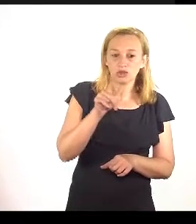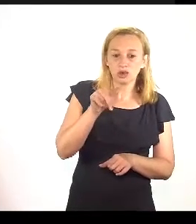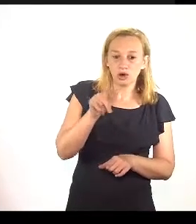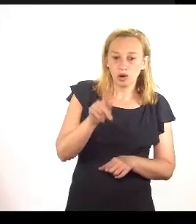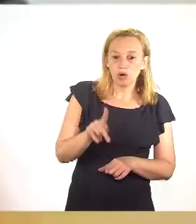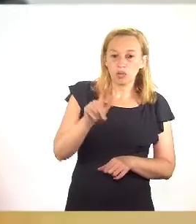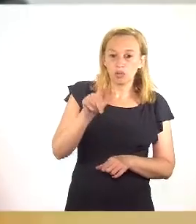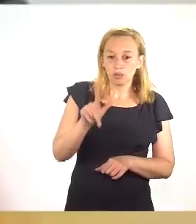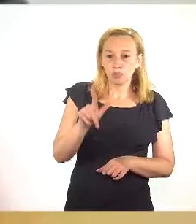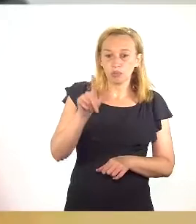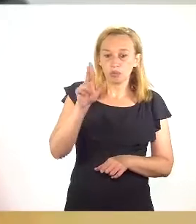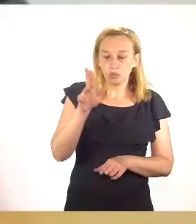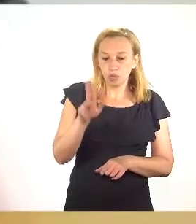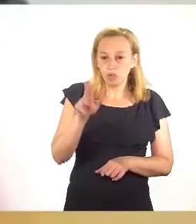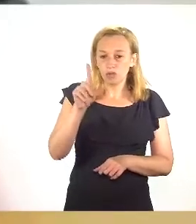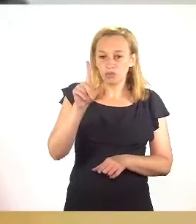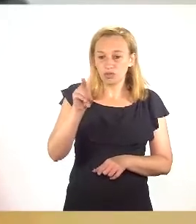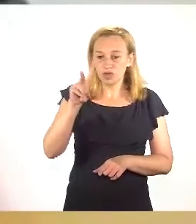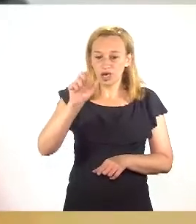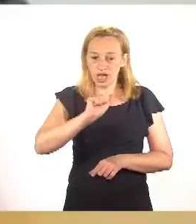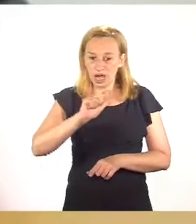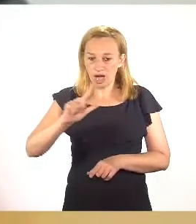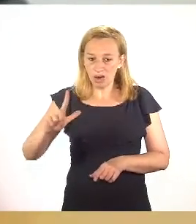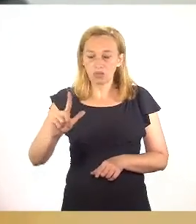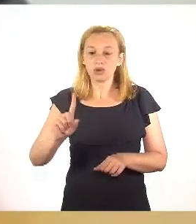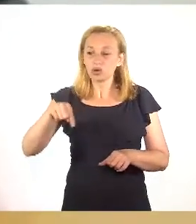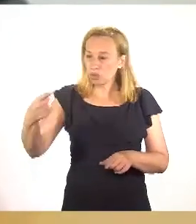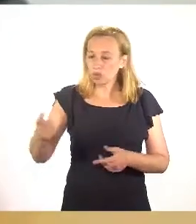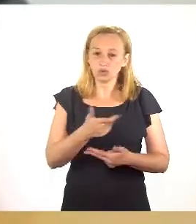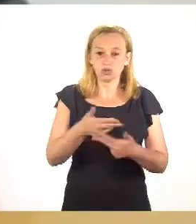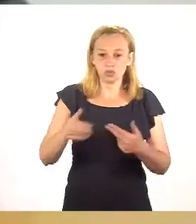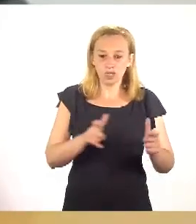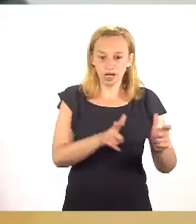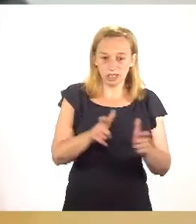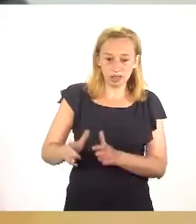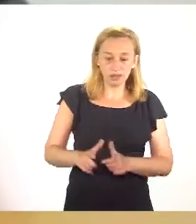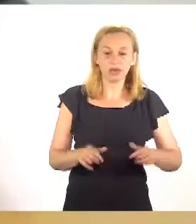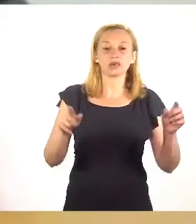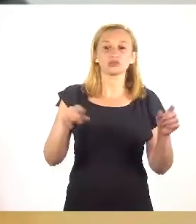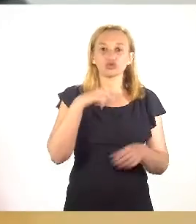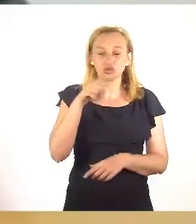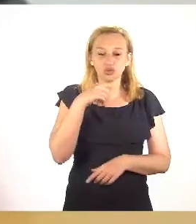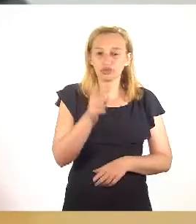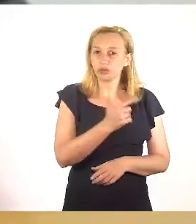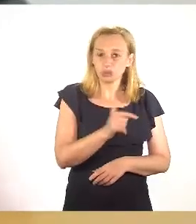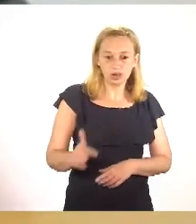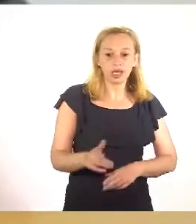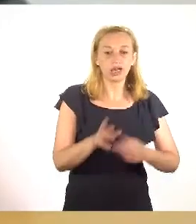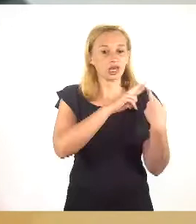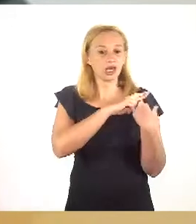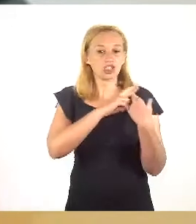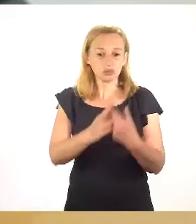outros setores que ela possa vir a fiscalizar também. Então, sem dúvida, responsabilidade também